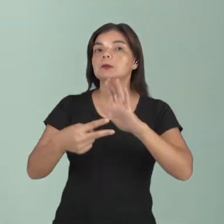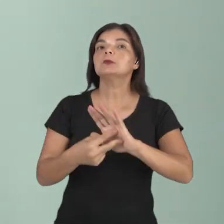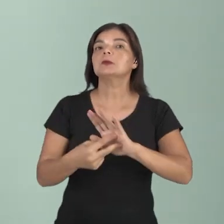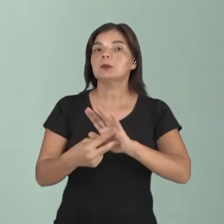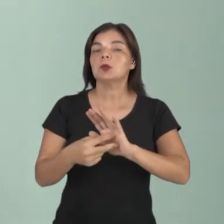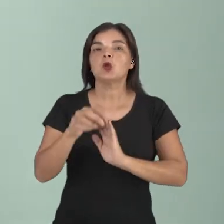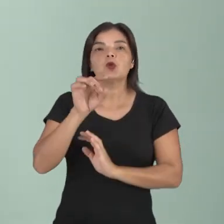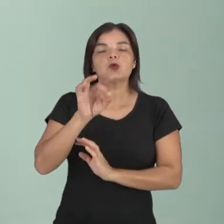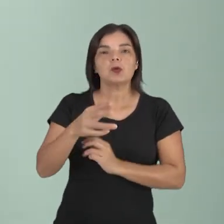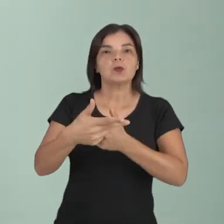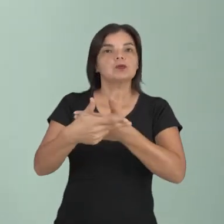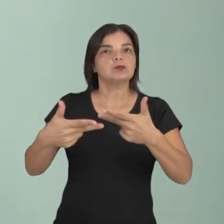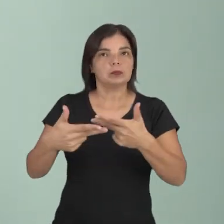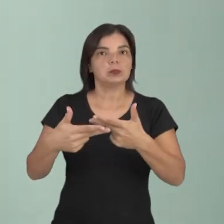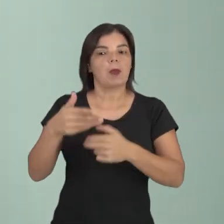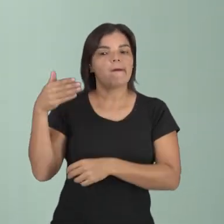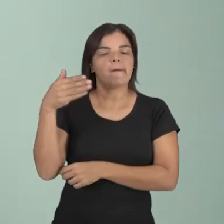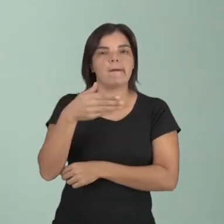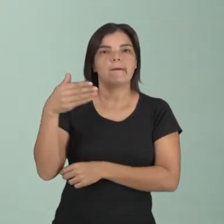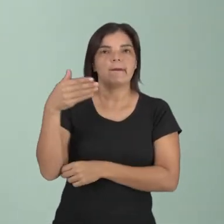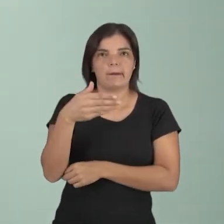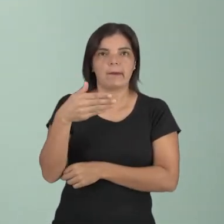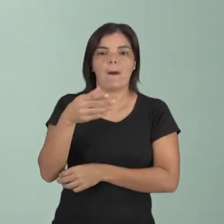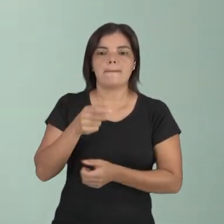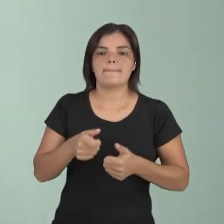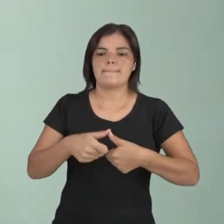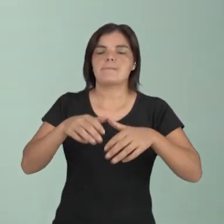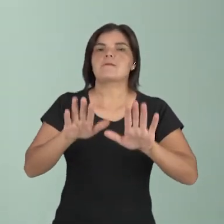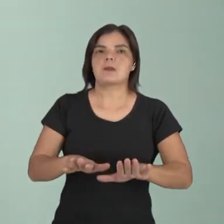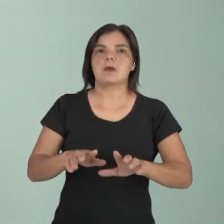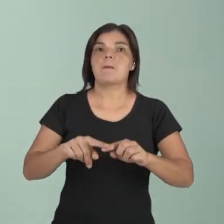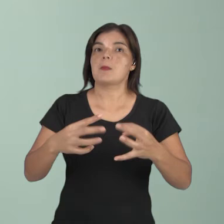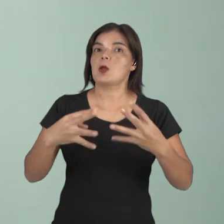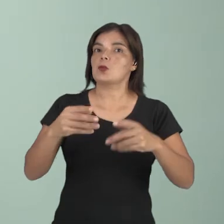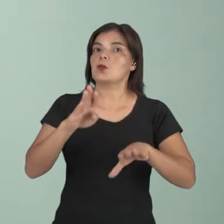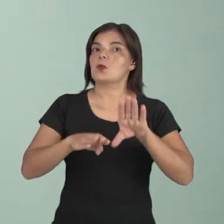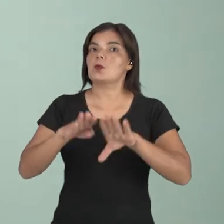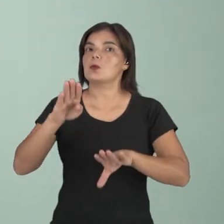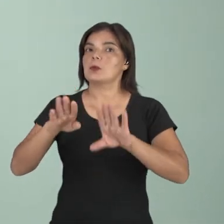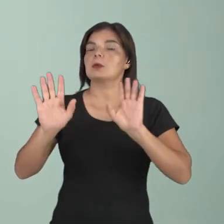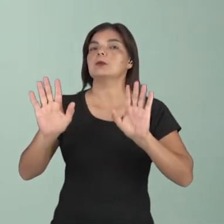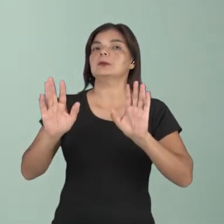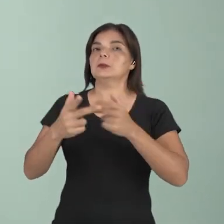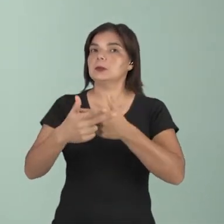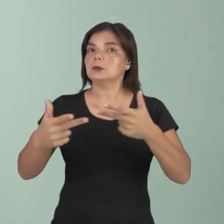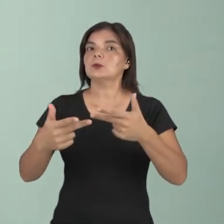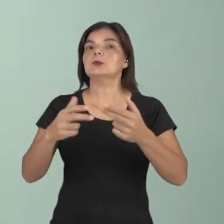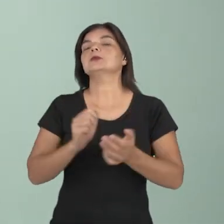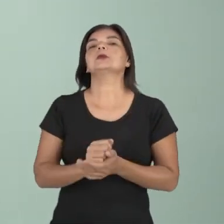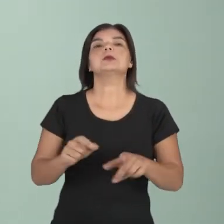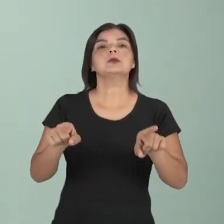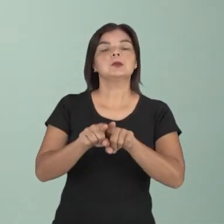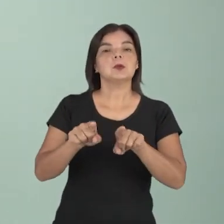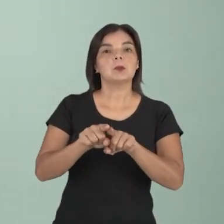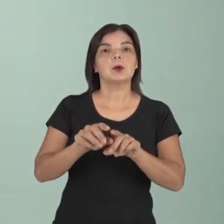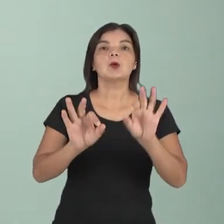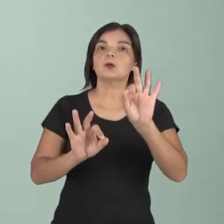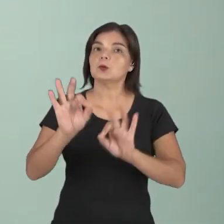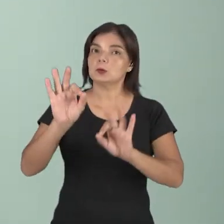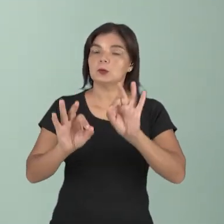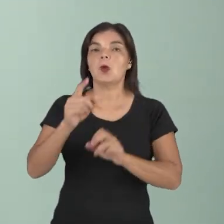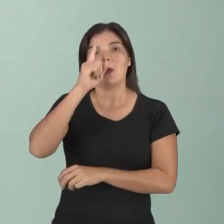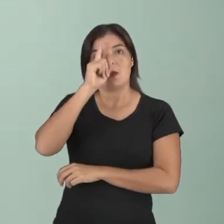sentido, não são situações frequentemente fixas. Tudo vai depender da situação. E as formas puras